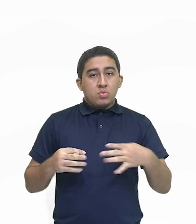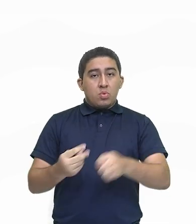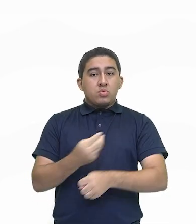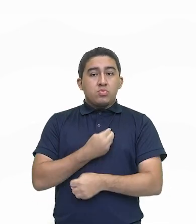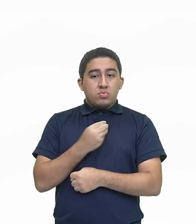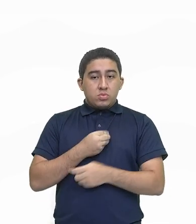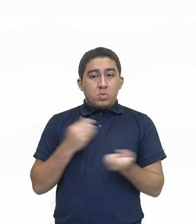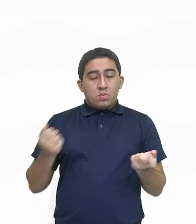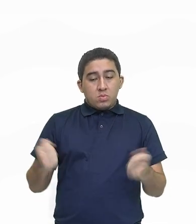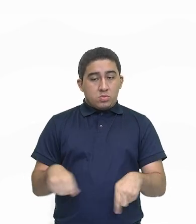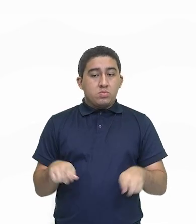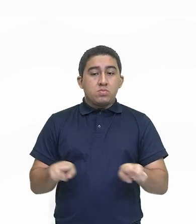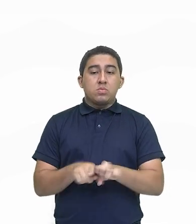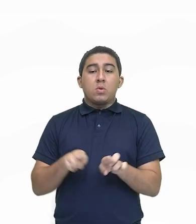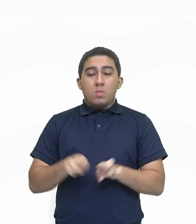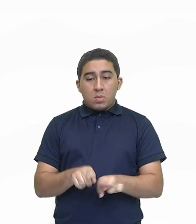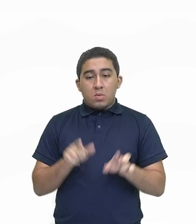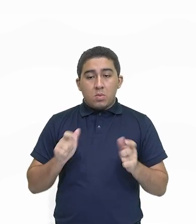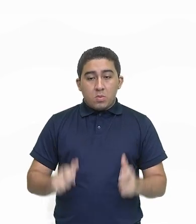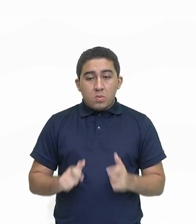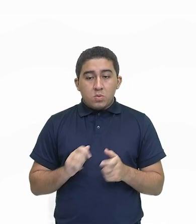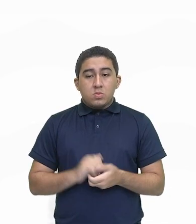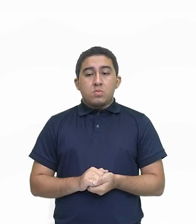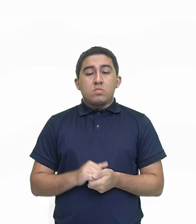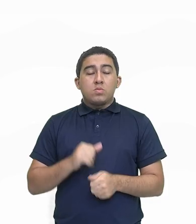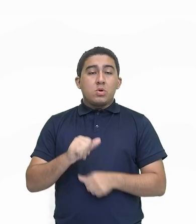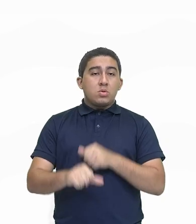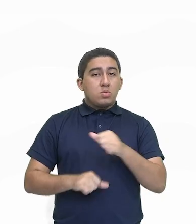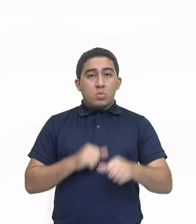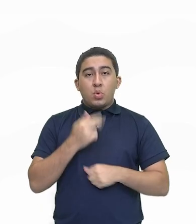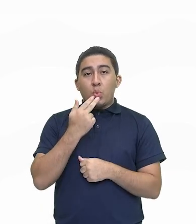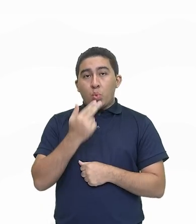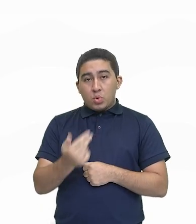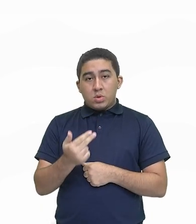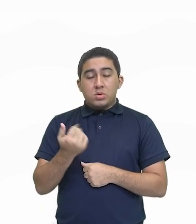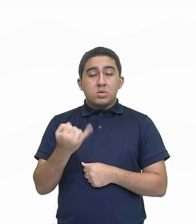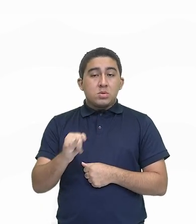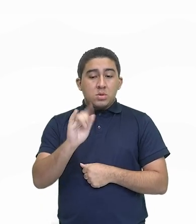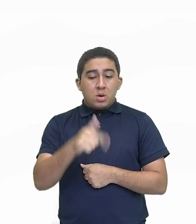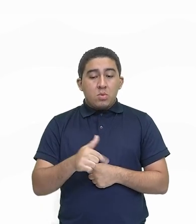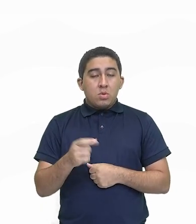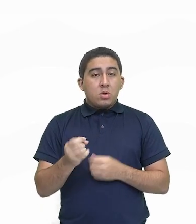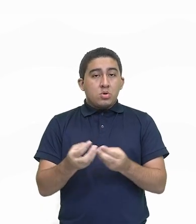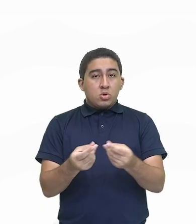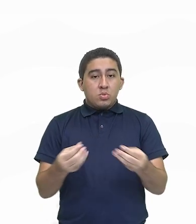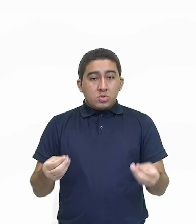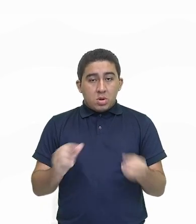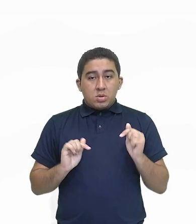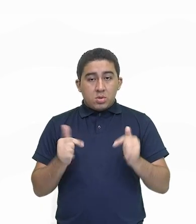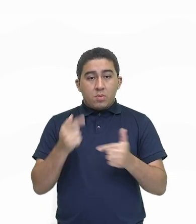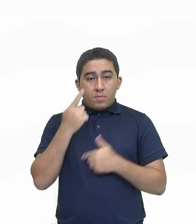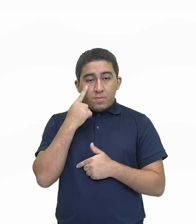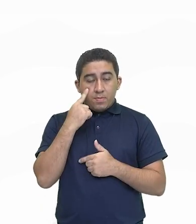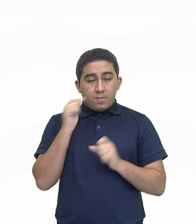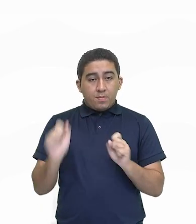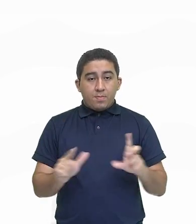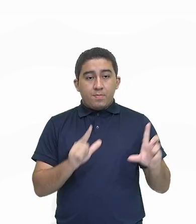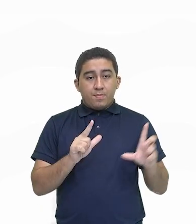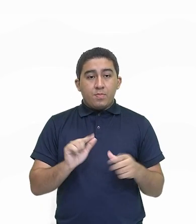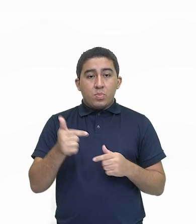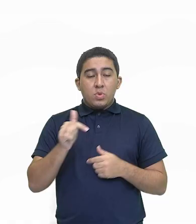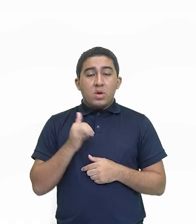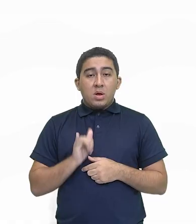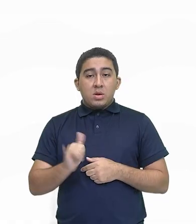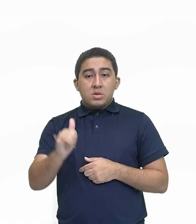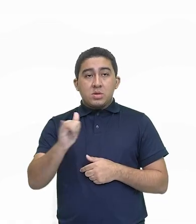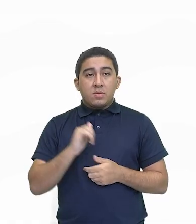seres vivos e também na ciclagem de nutrientes, quando os decompositores atuam. Vamos ver sobre o fluxo de energia,